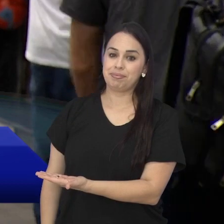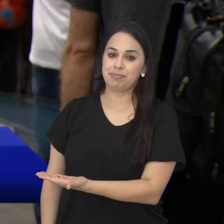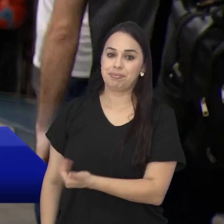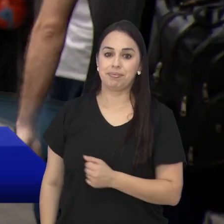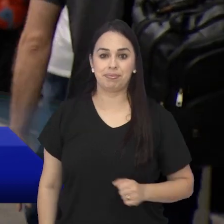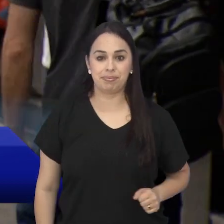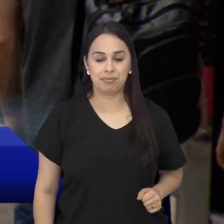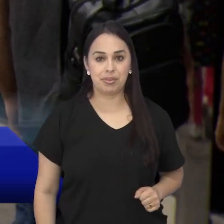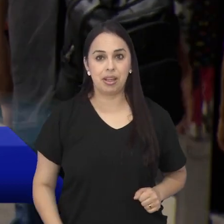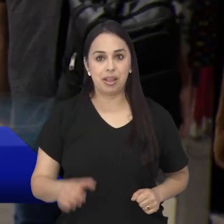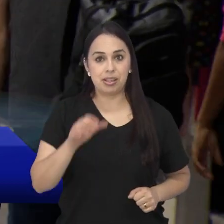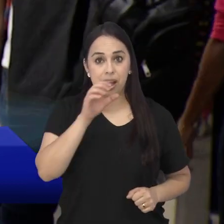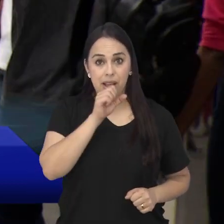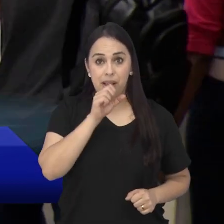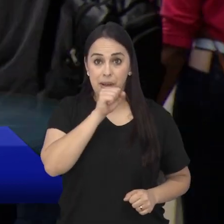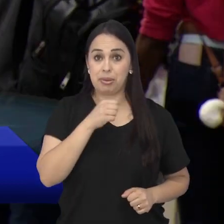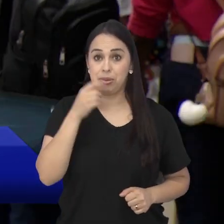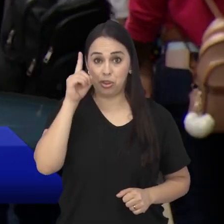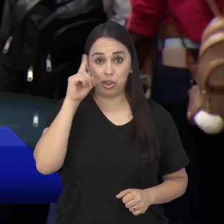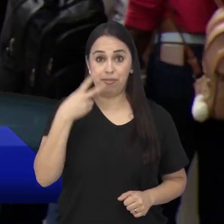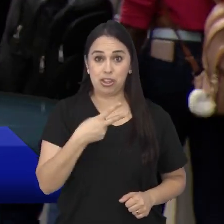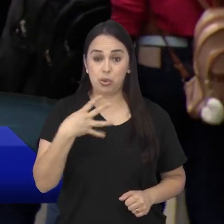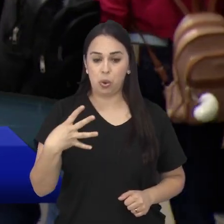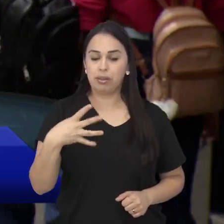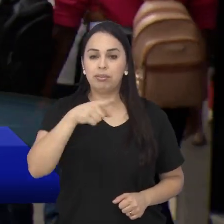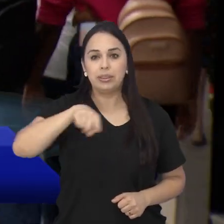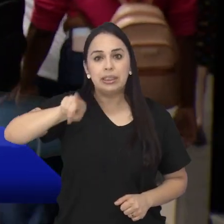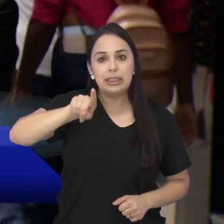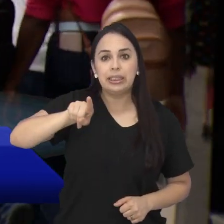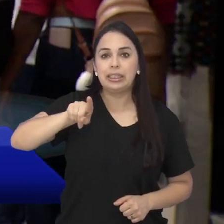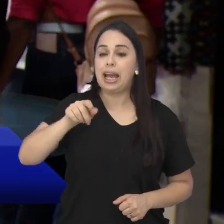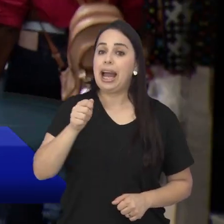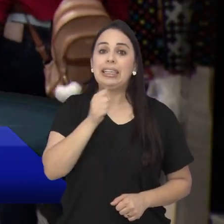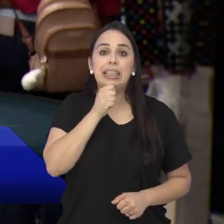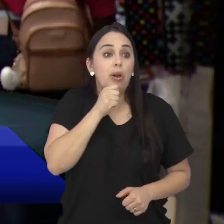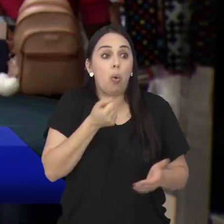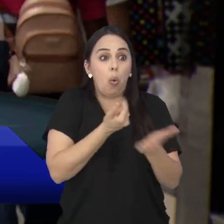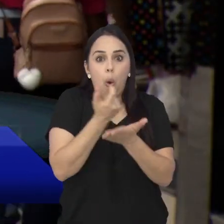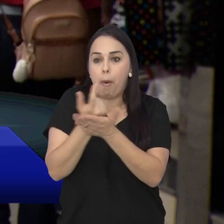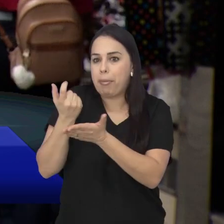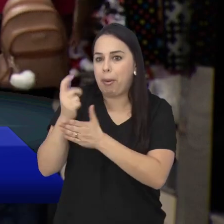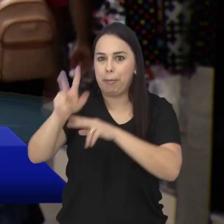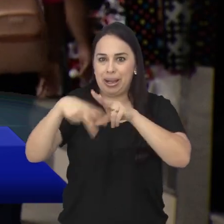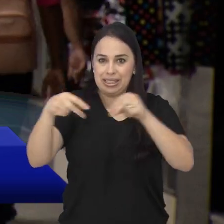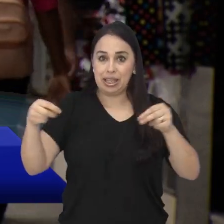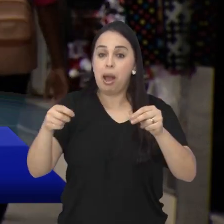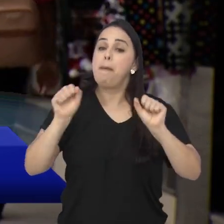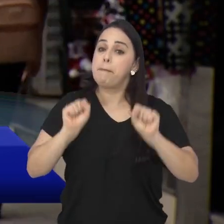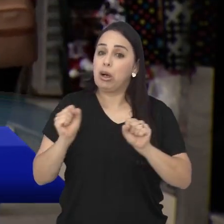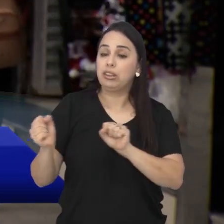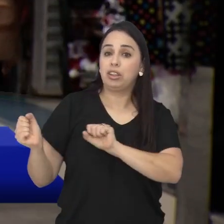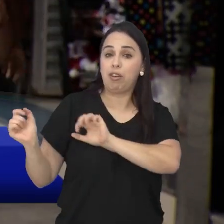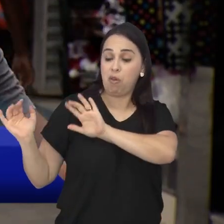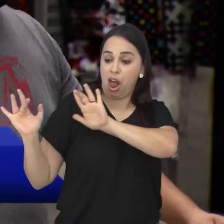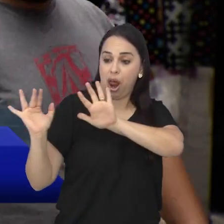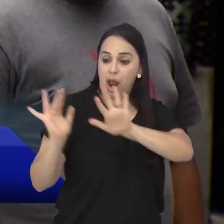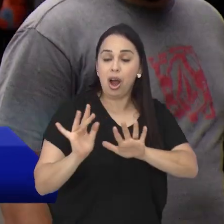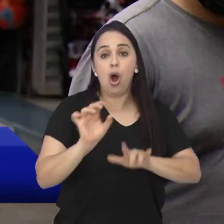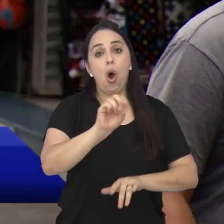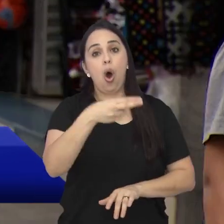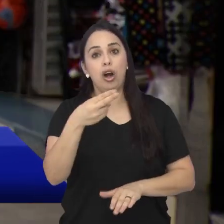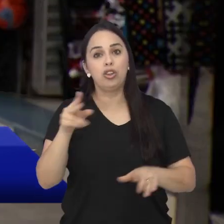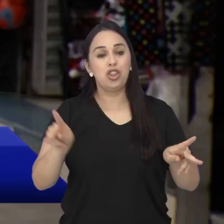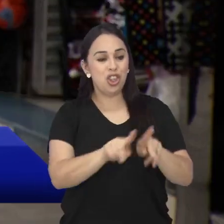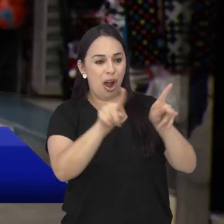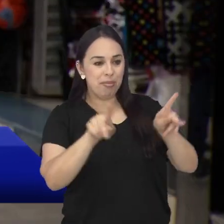às 6 da tarde. Isso no sábado véspera de Natal. Então, para você aí que ainda não comprou os presentes de Natal, pode vir aqui para o centro